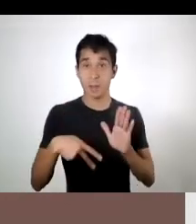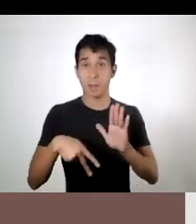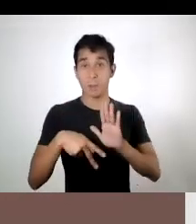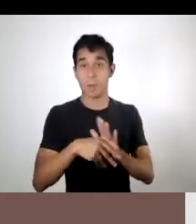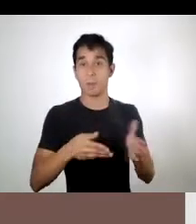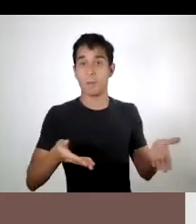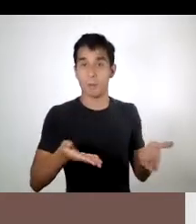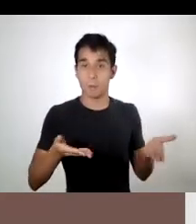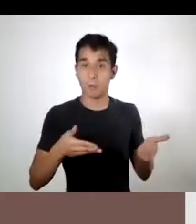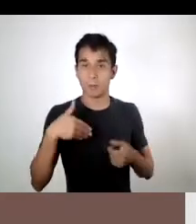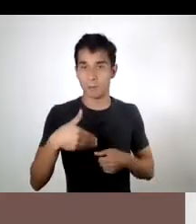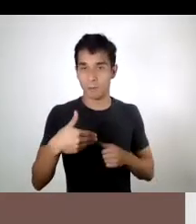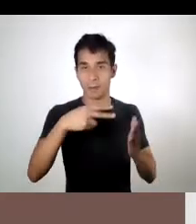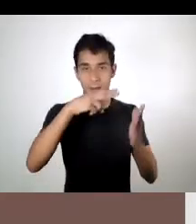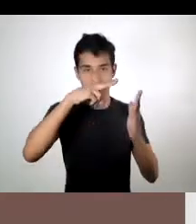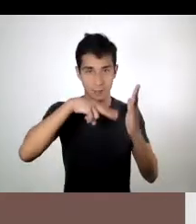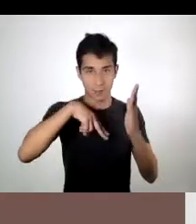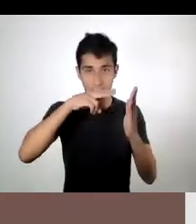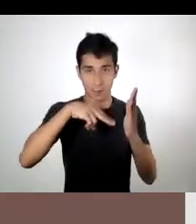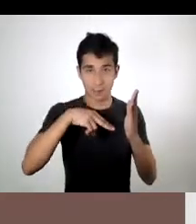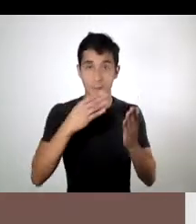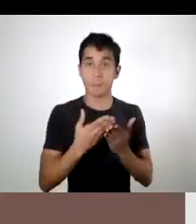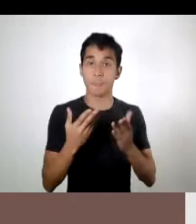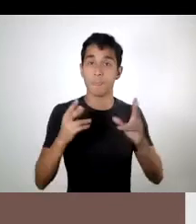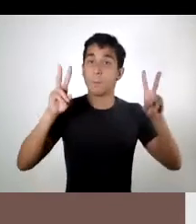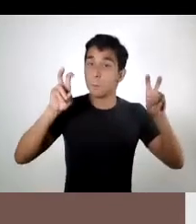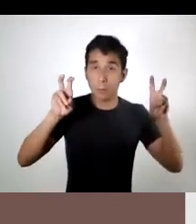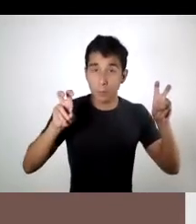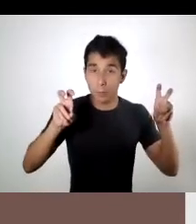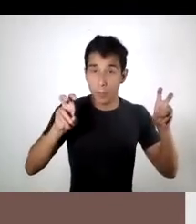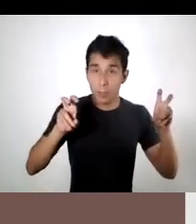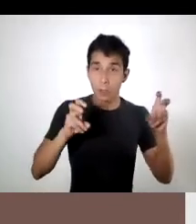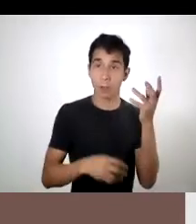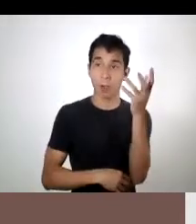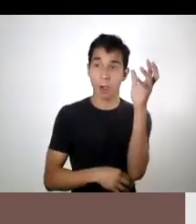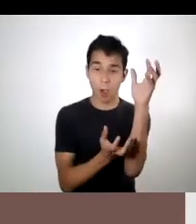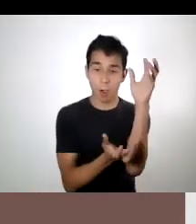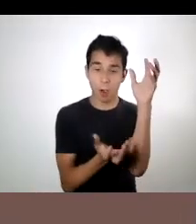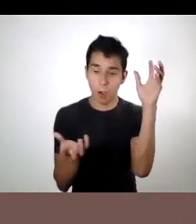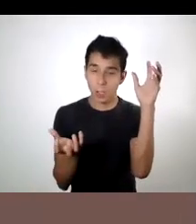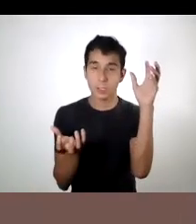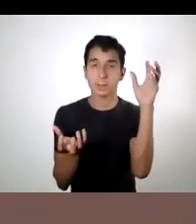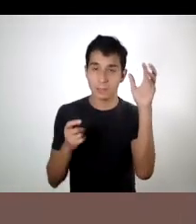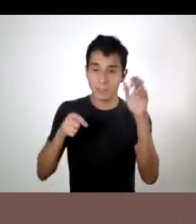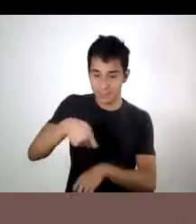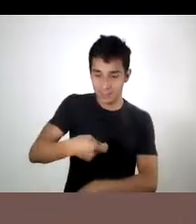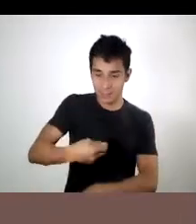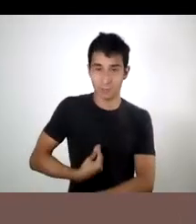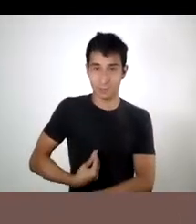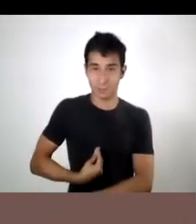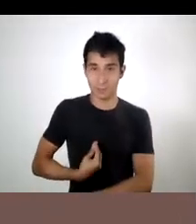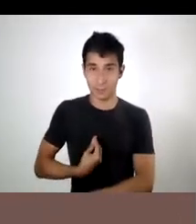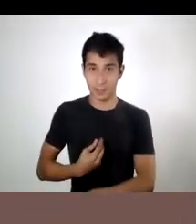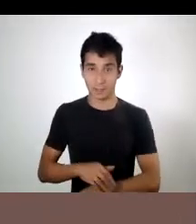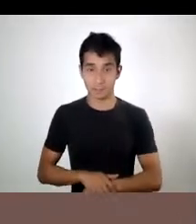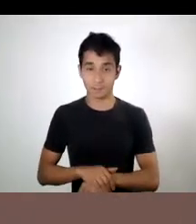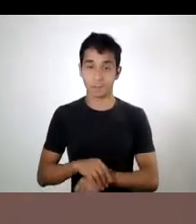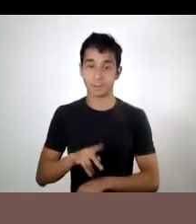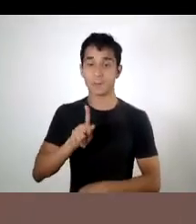gente vai ler daqui a pouco, que é o Roça é Vida. Manda ver, Karine.